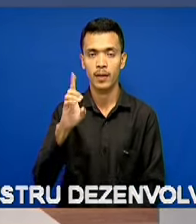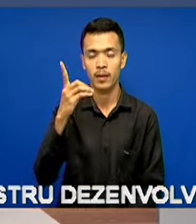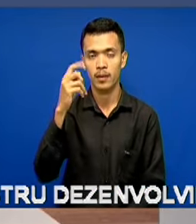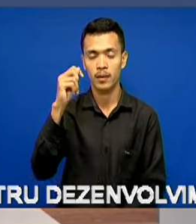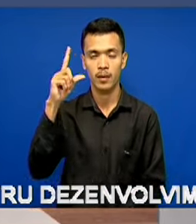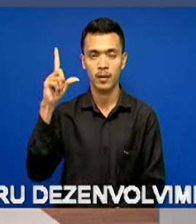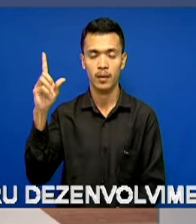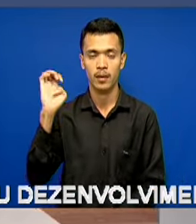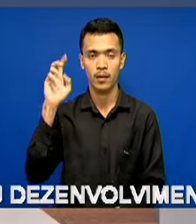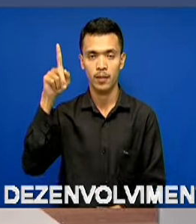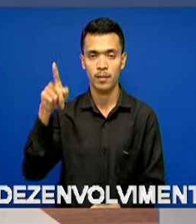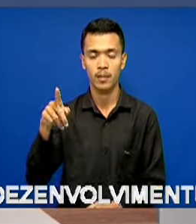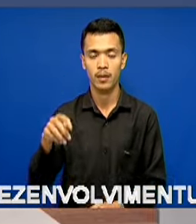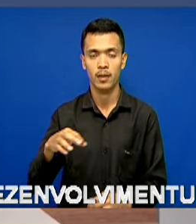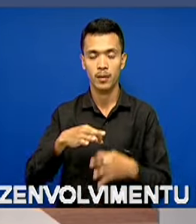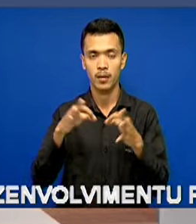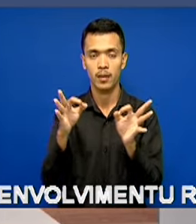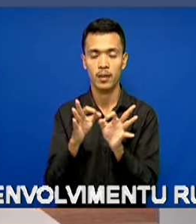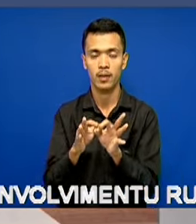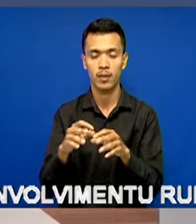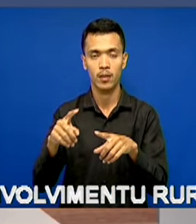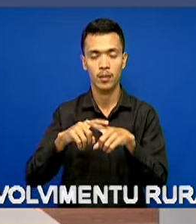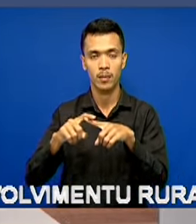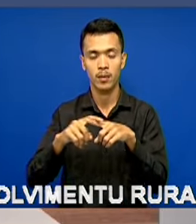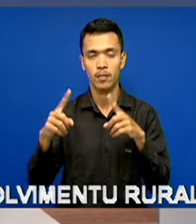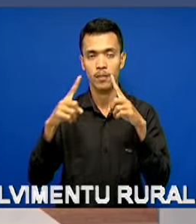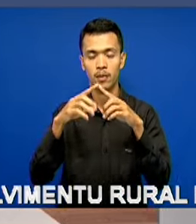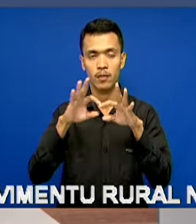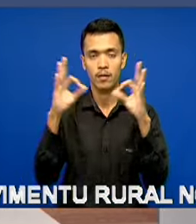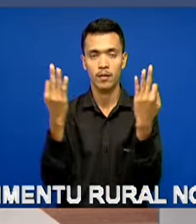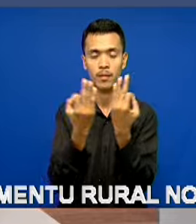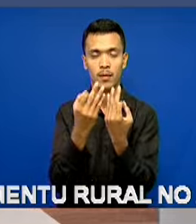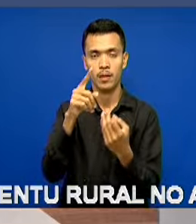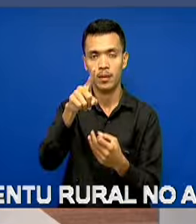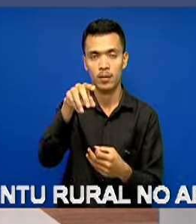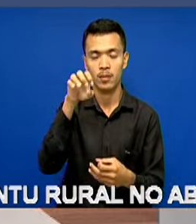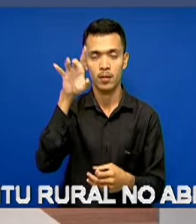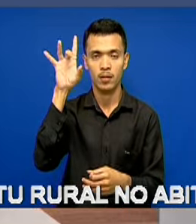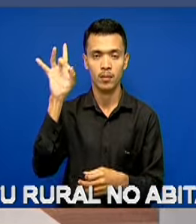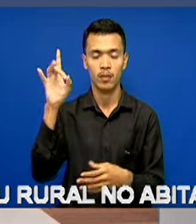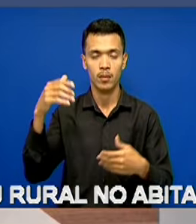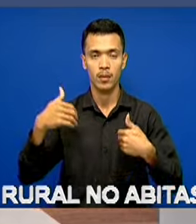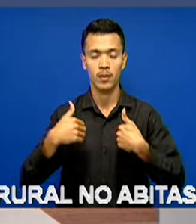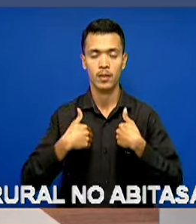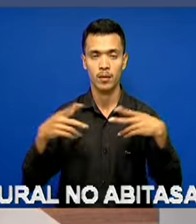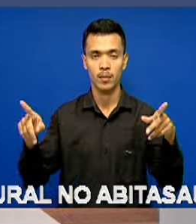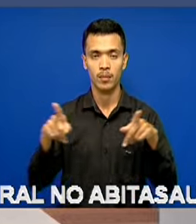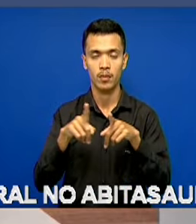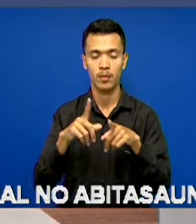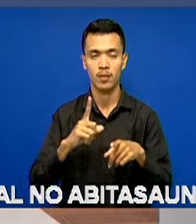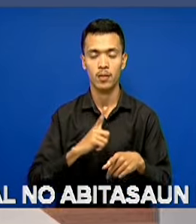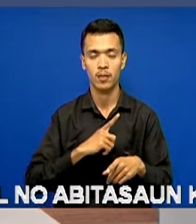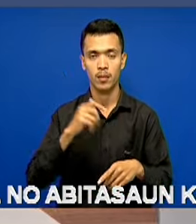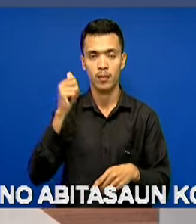Eletricidade Timor-Leste, empresa pública, se instala contador pré-pago para a comunidade uma canhada Sida Walu e Resuco de Lor Posto